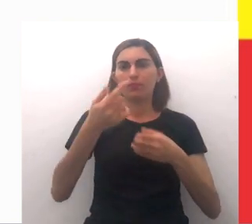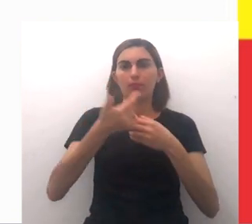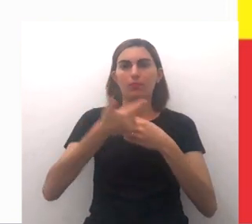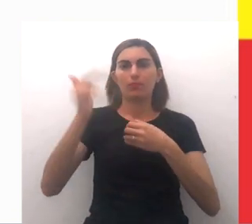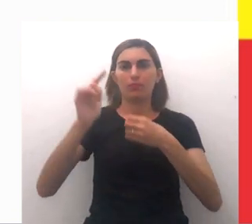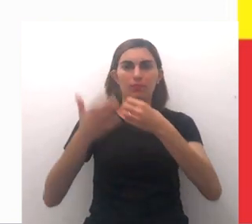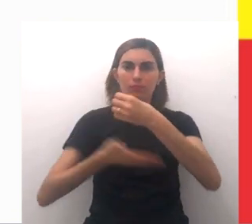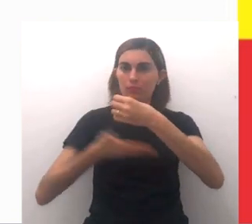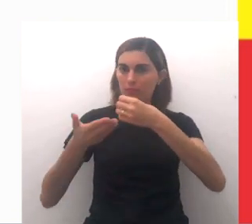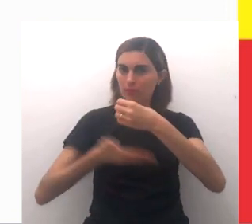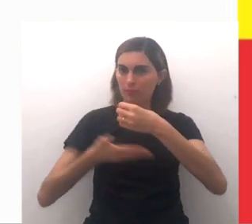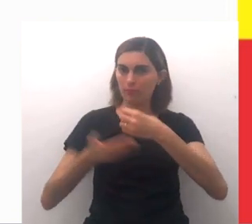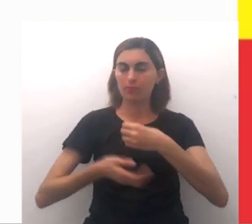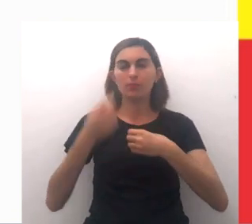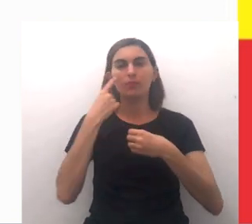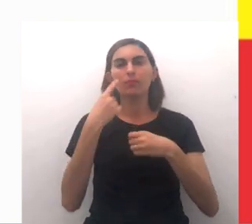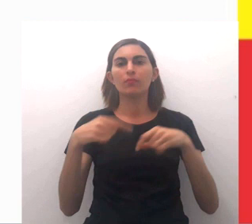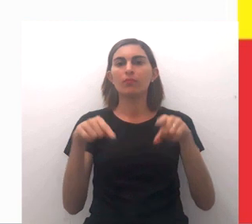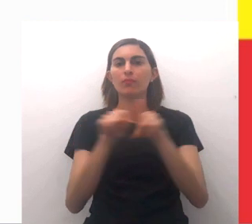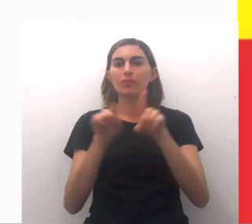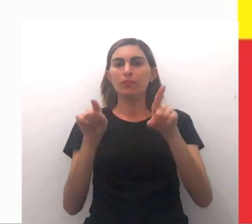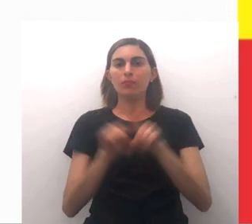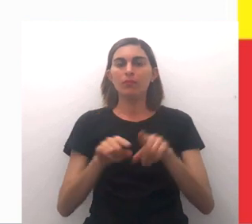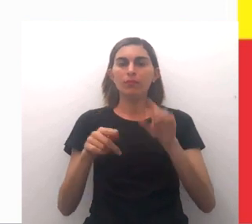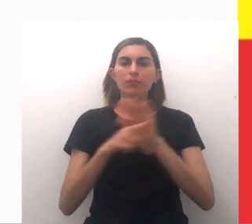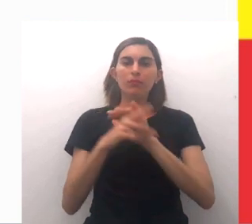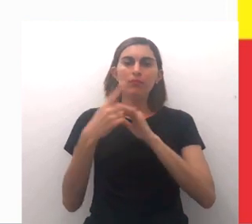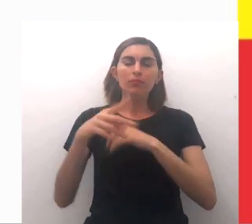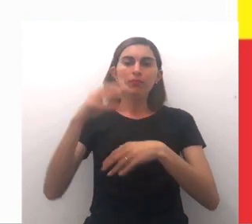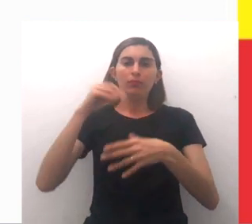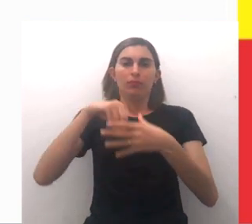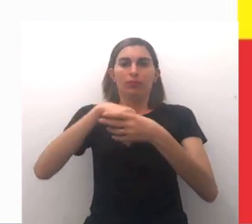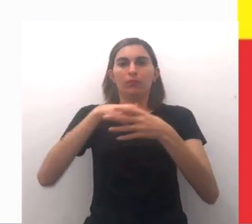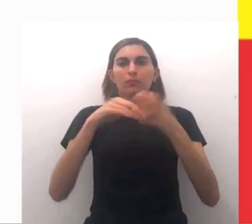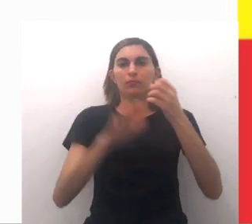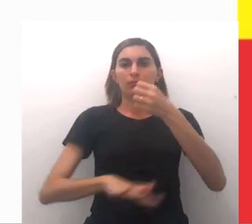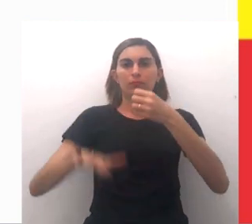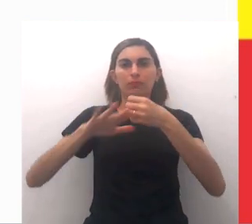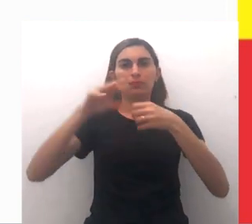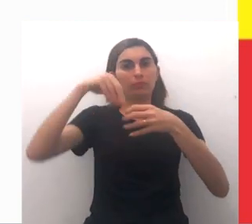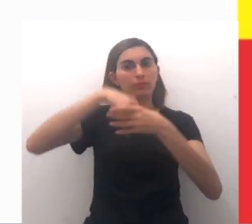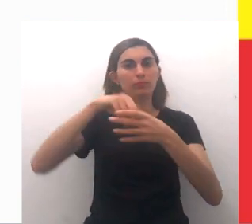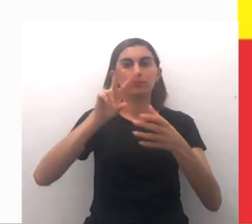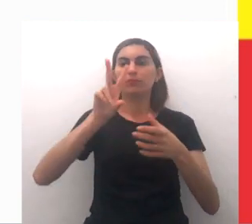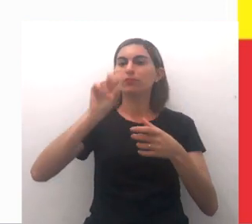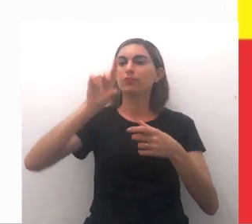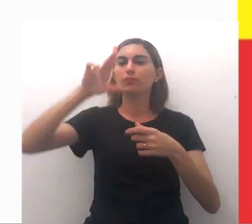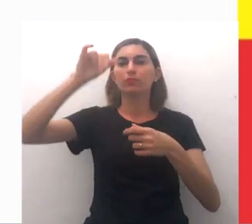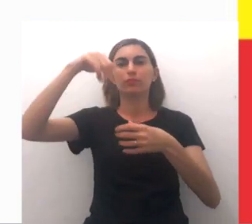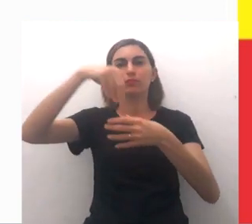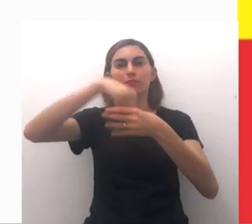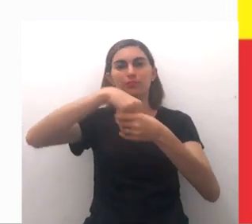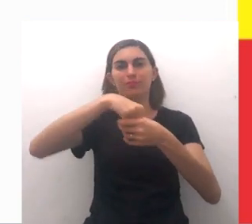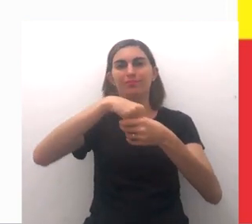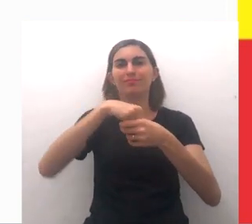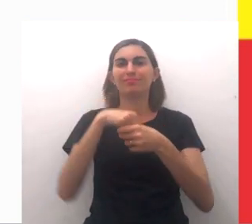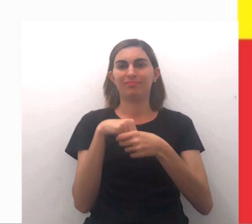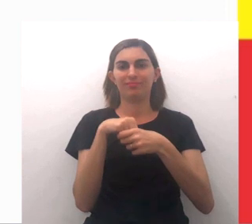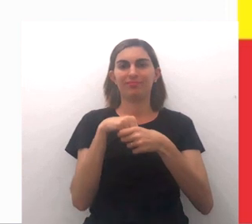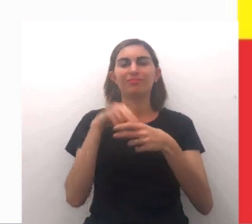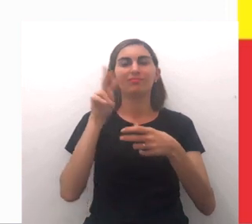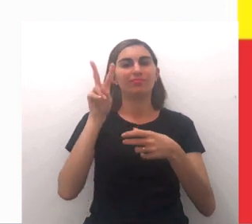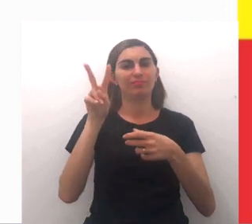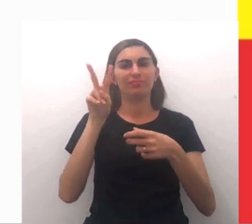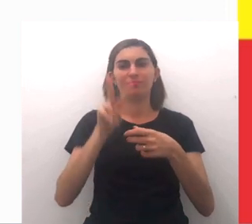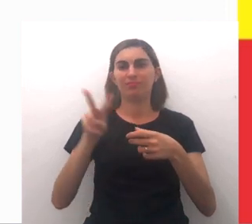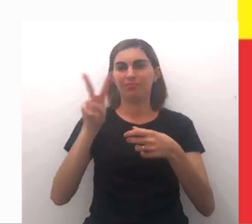base. E a parte de dentro, essa região interna, nós temos o volume, essa região